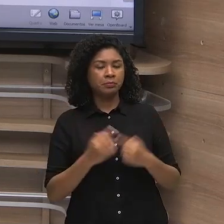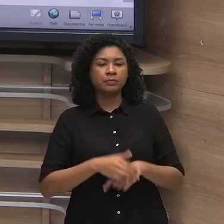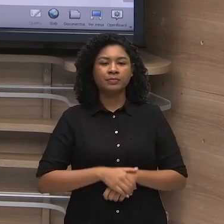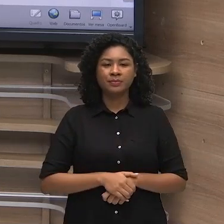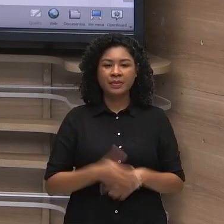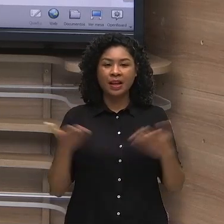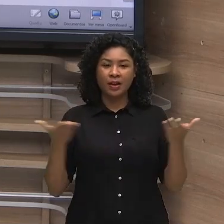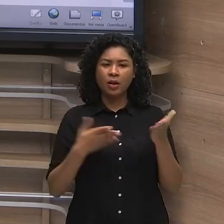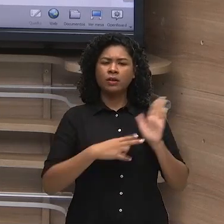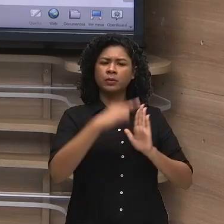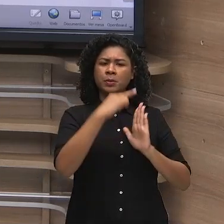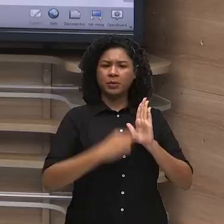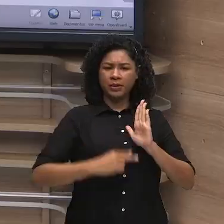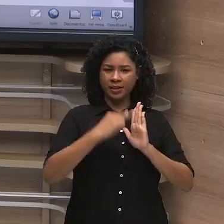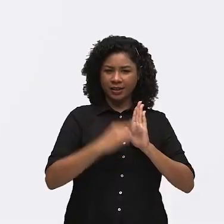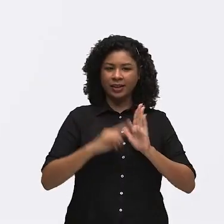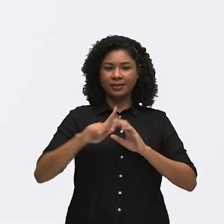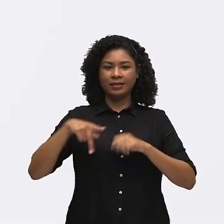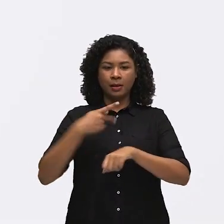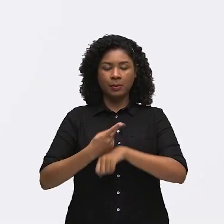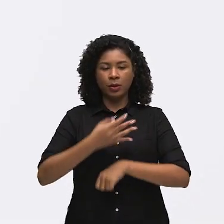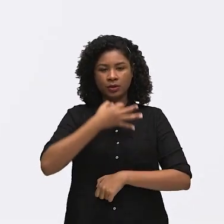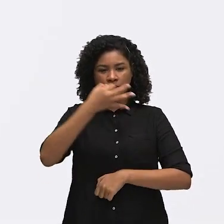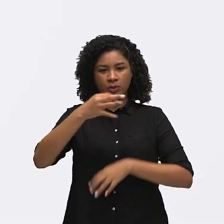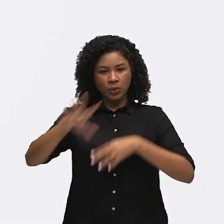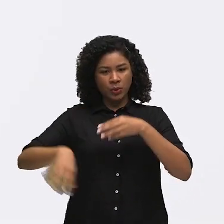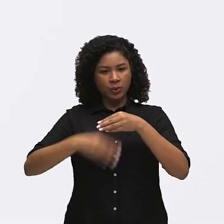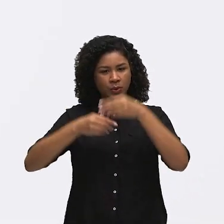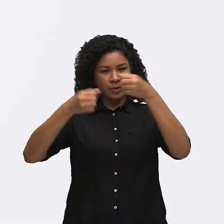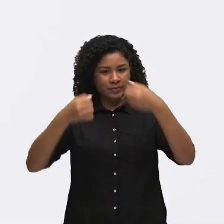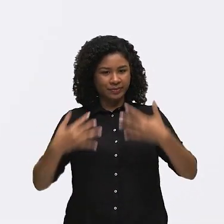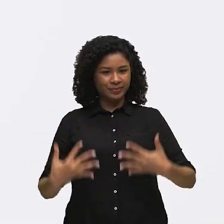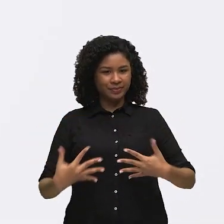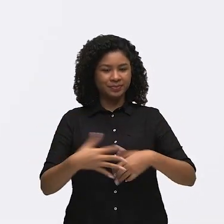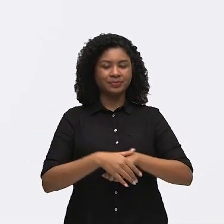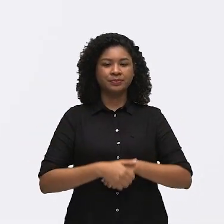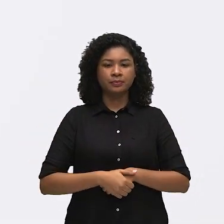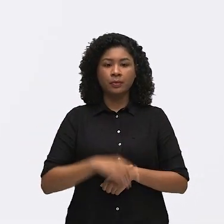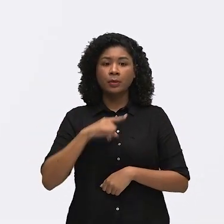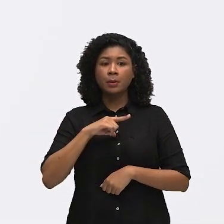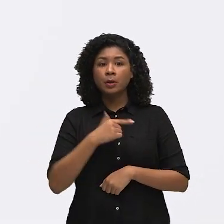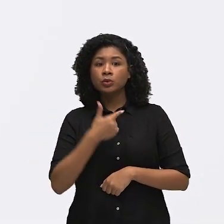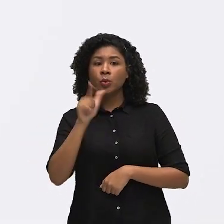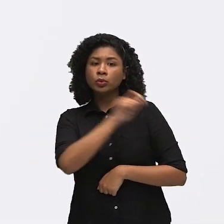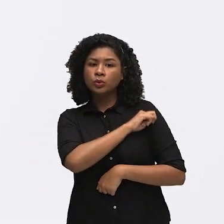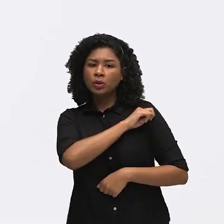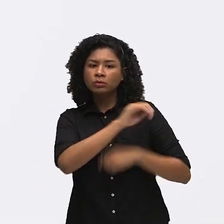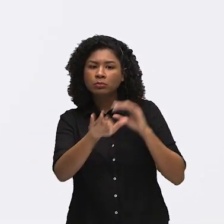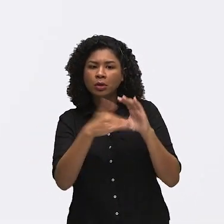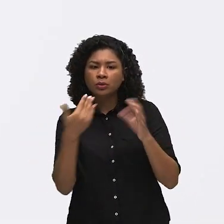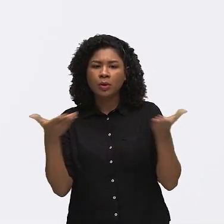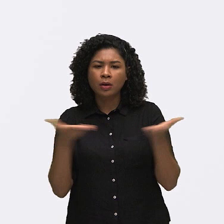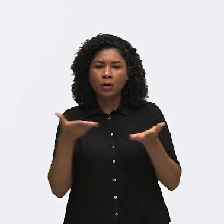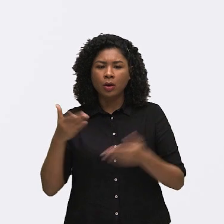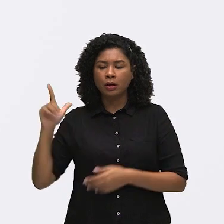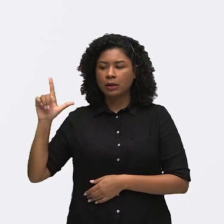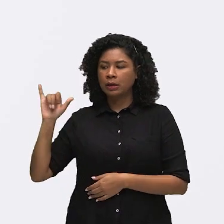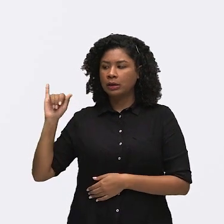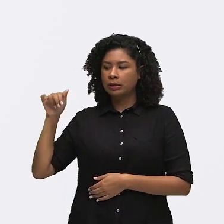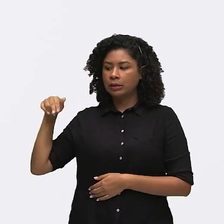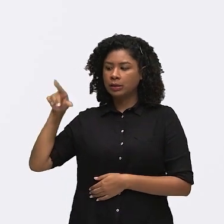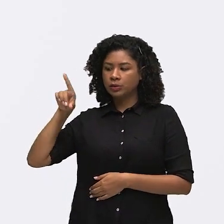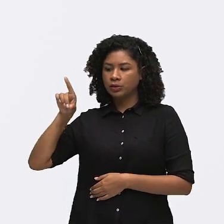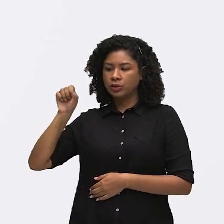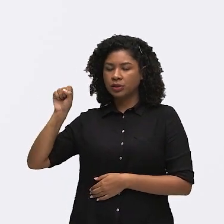leitura do texto e posteriormente o nosso comentário, né? Olhem aí, chegou mais uma questão, uma resposta. A Lindsay também responde